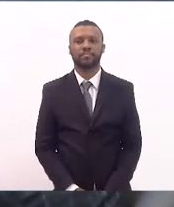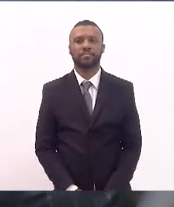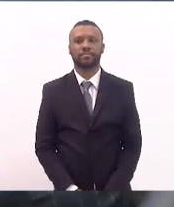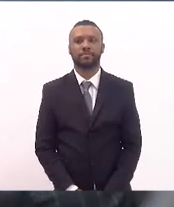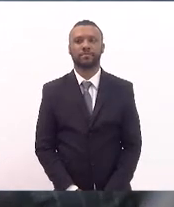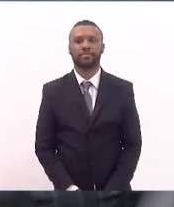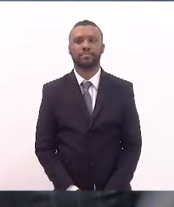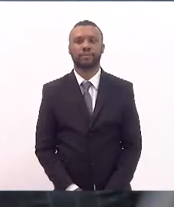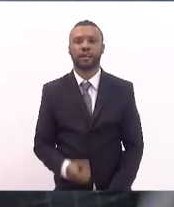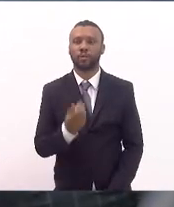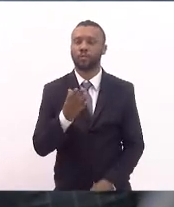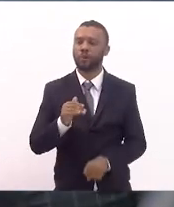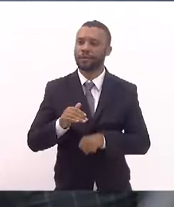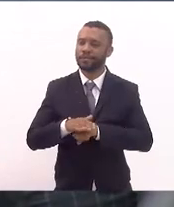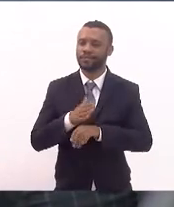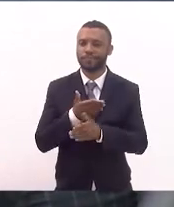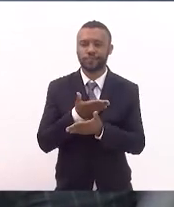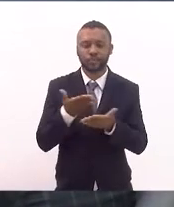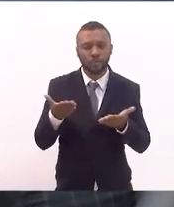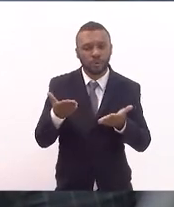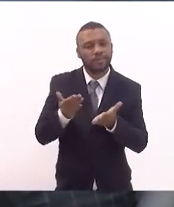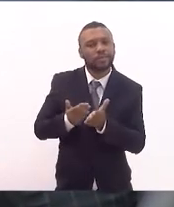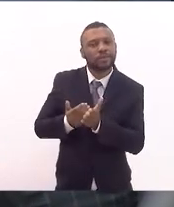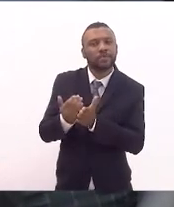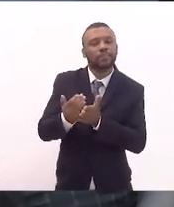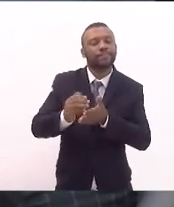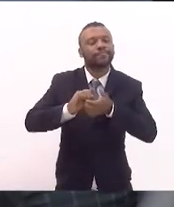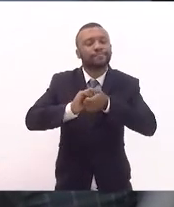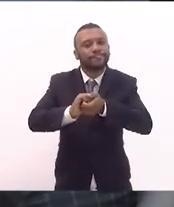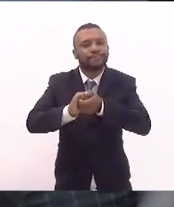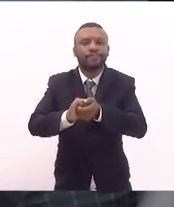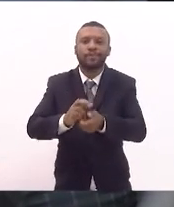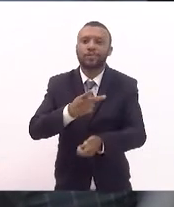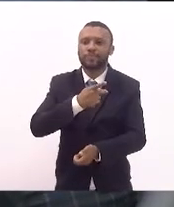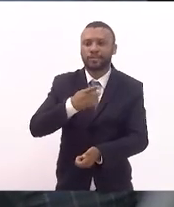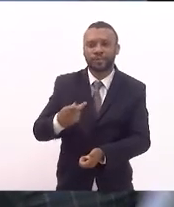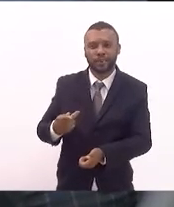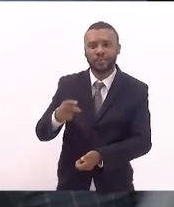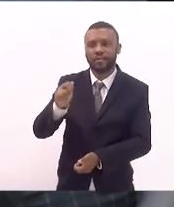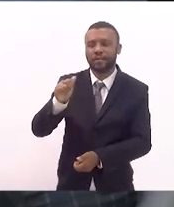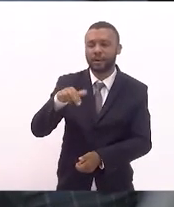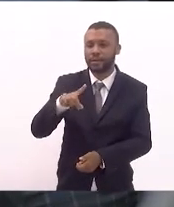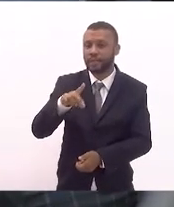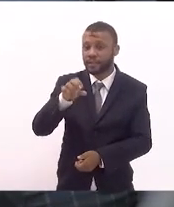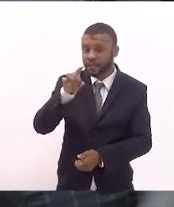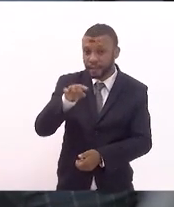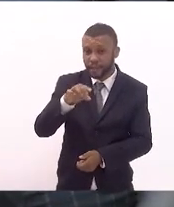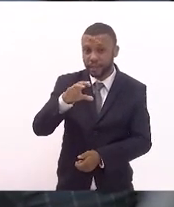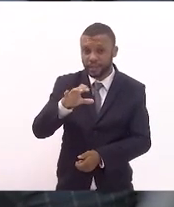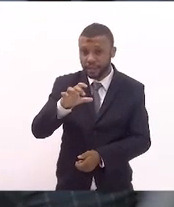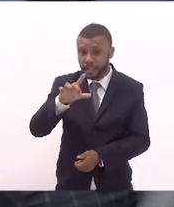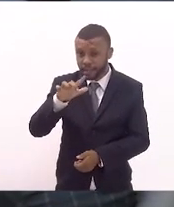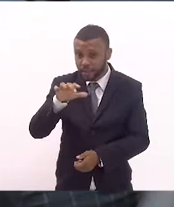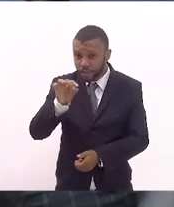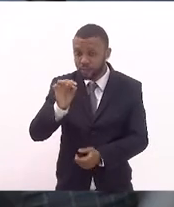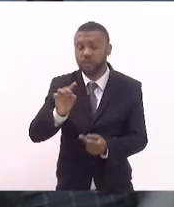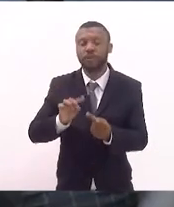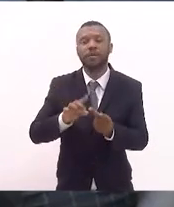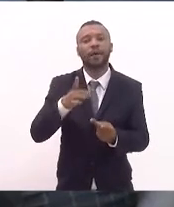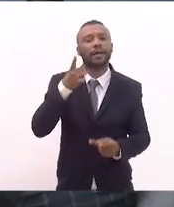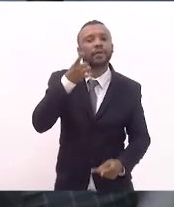Bem, boa noite a todos. Saudar inicialmente aqui o nosso presidente André Siciliano, deputado Márcio Canella, que preside essa